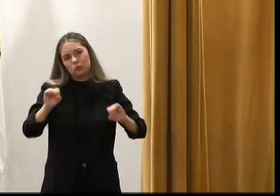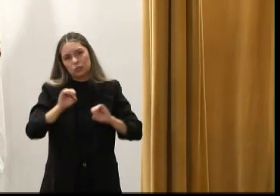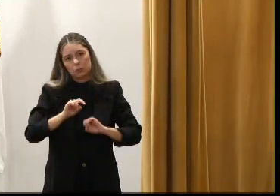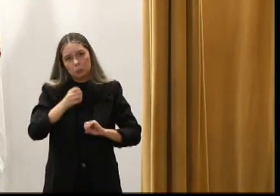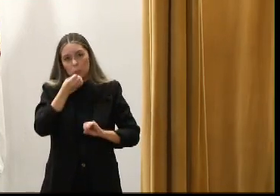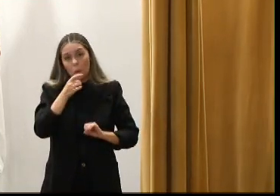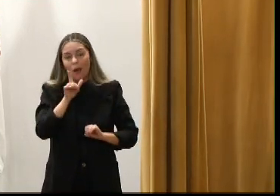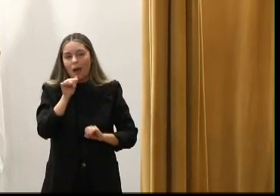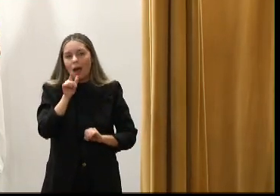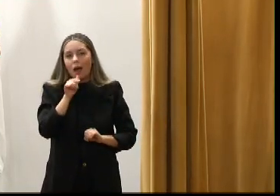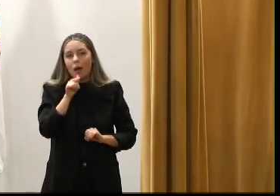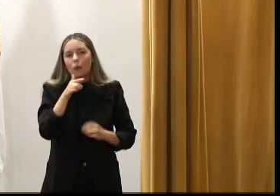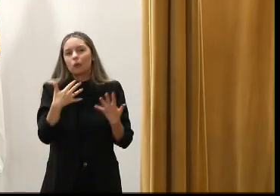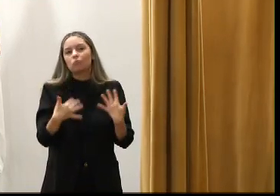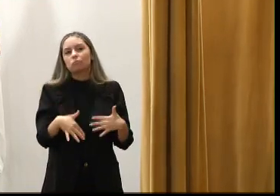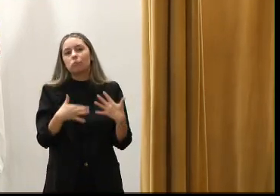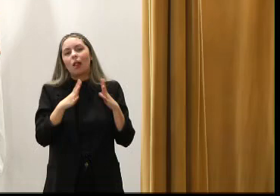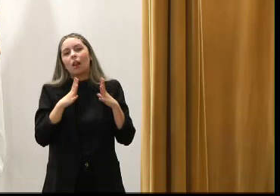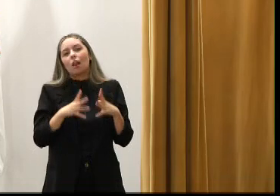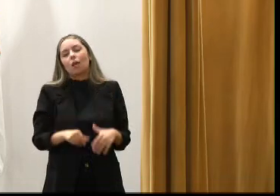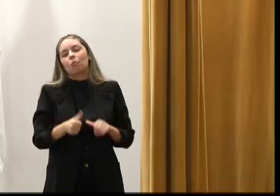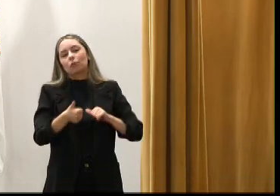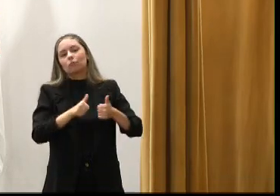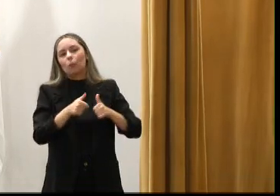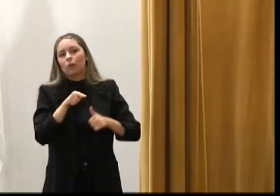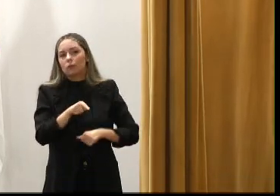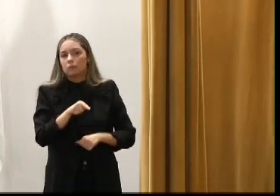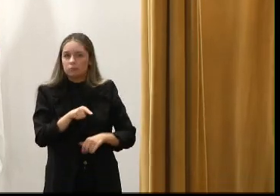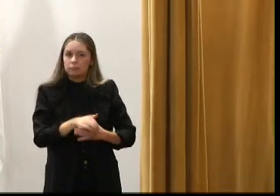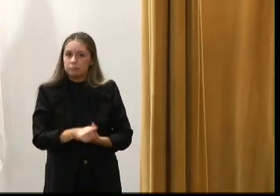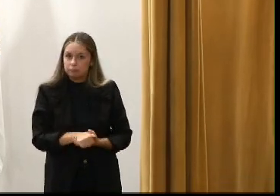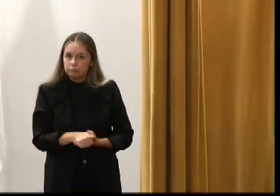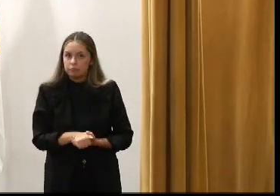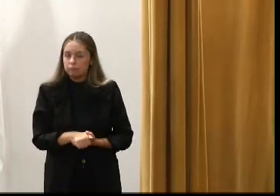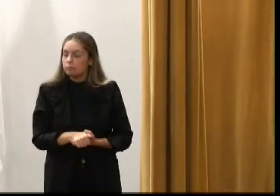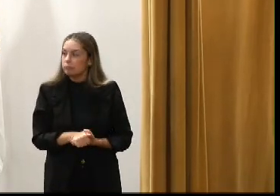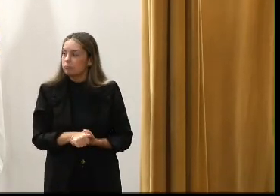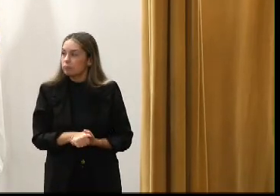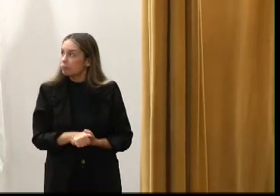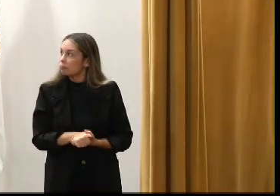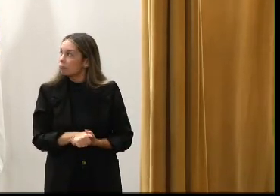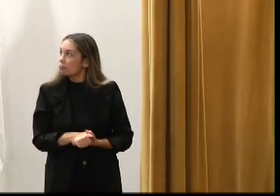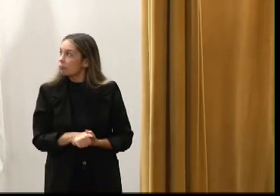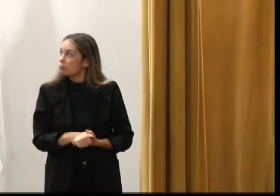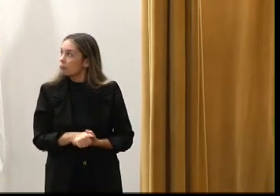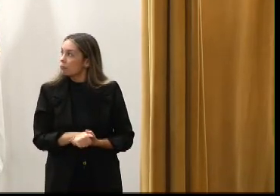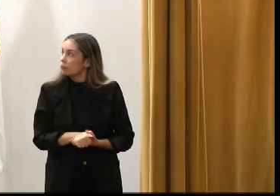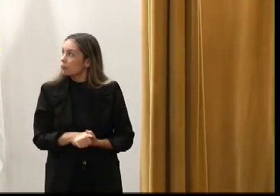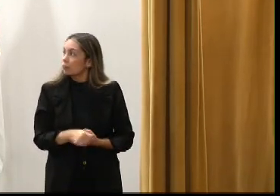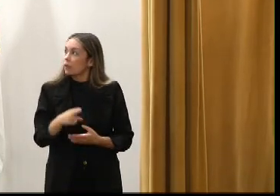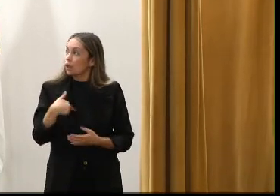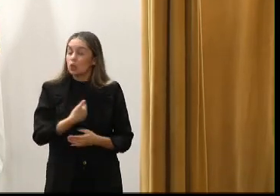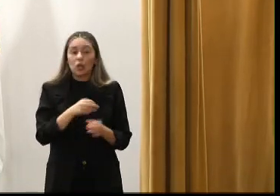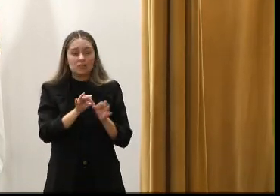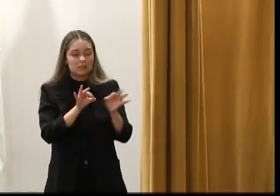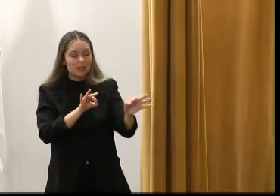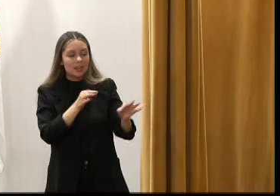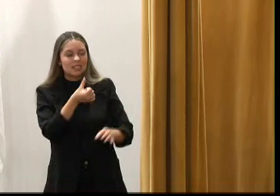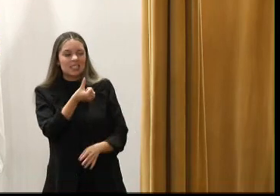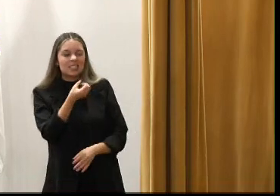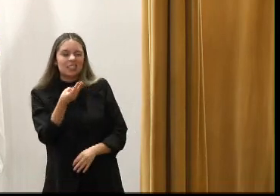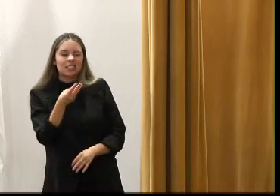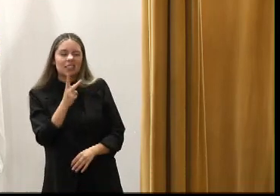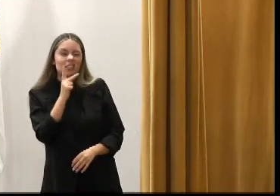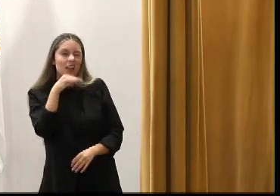água aqui é uma água de qualidade muito boa. E nós estamos aqui a 63 quilômetros de Porto